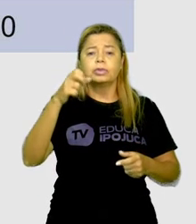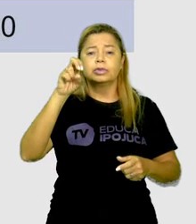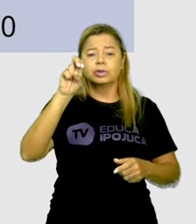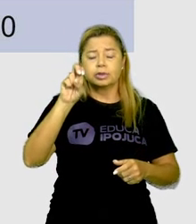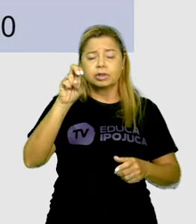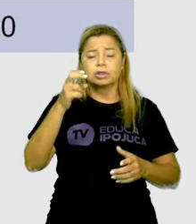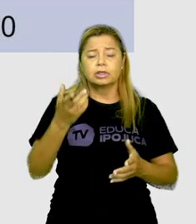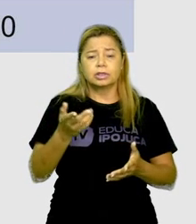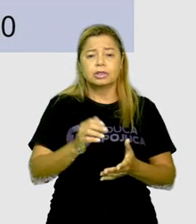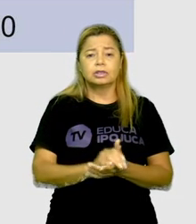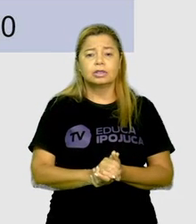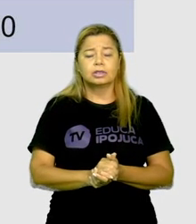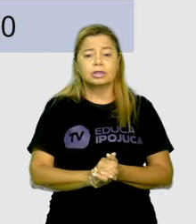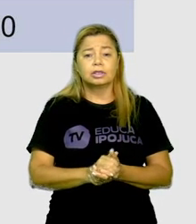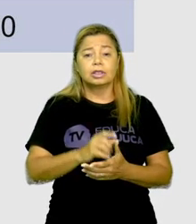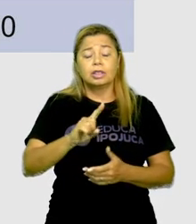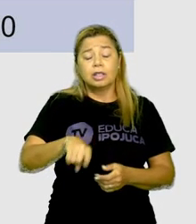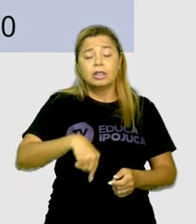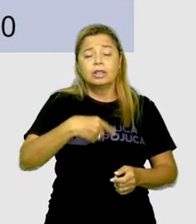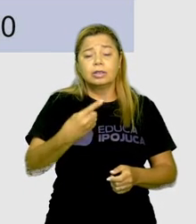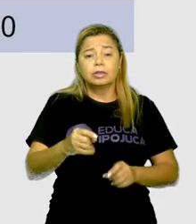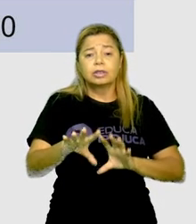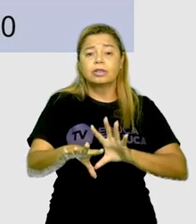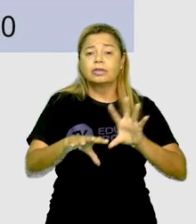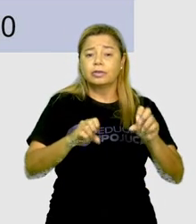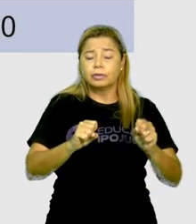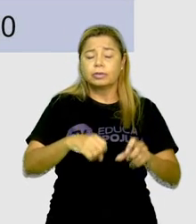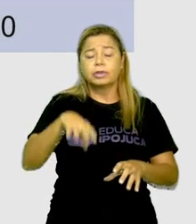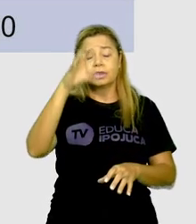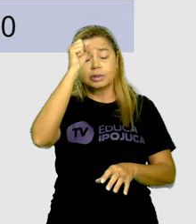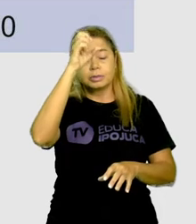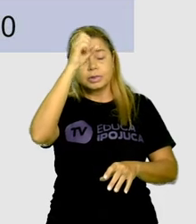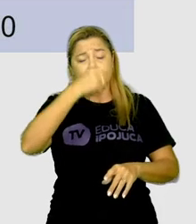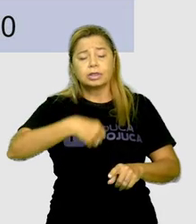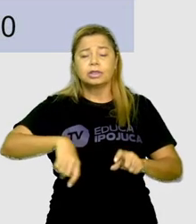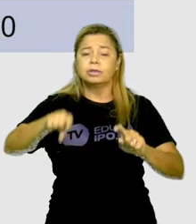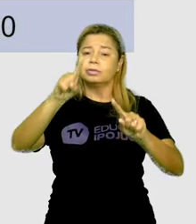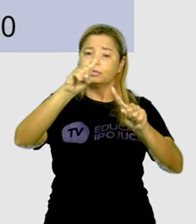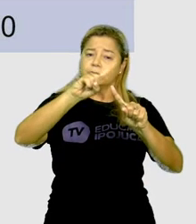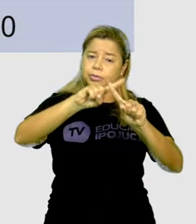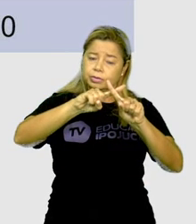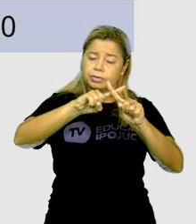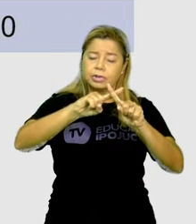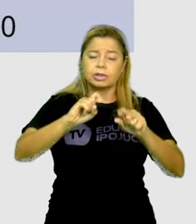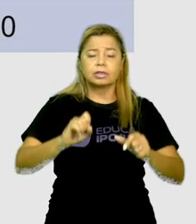fazer essa multiplicação de forma